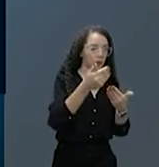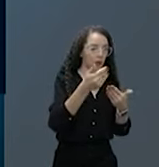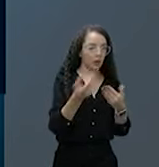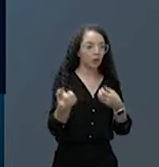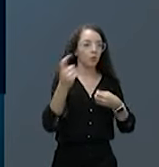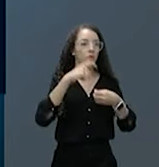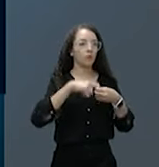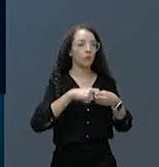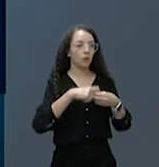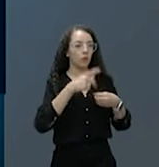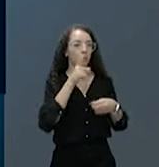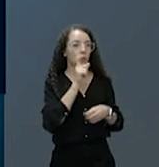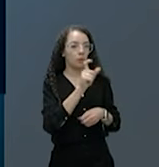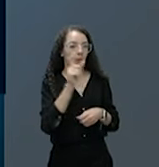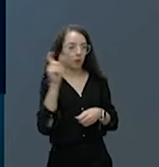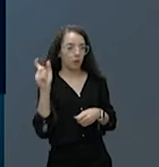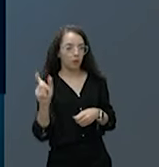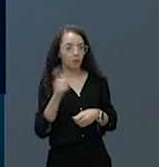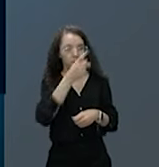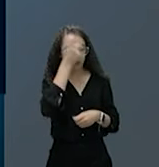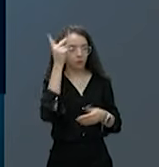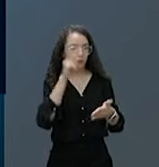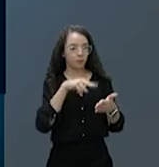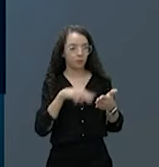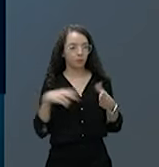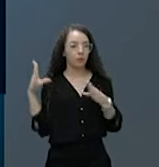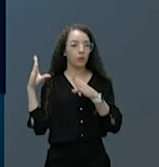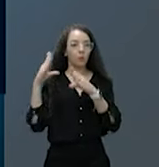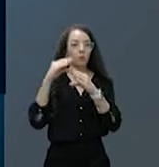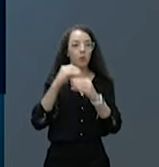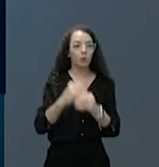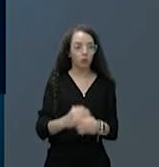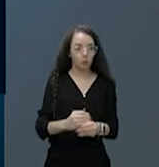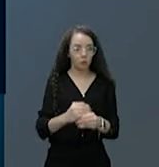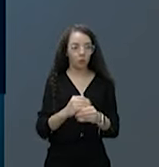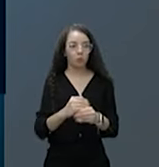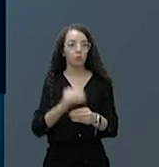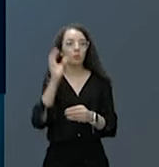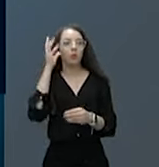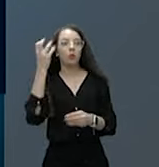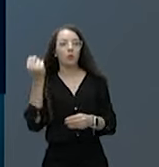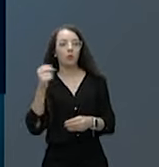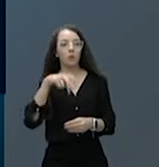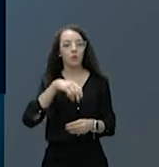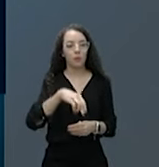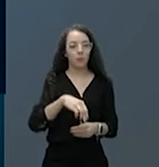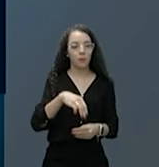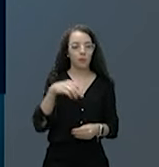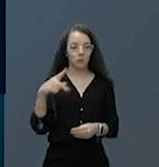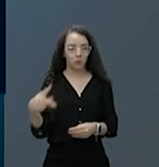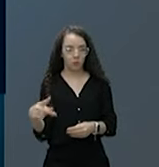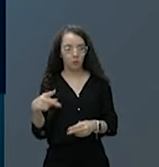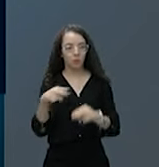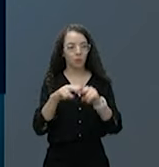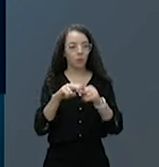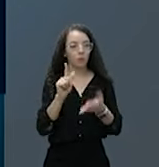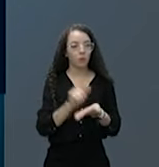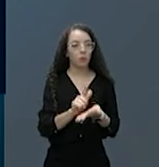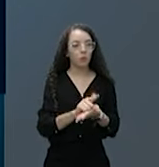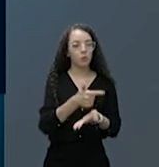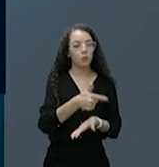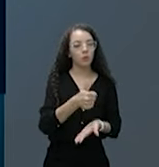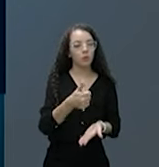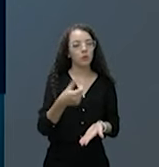como não há destaque, vou fazer aqui um resumo. Parecer do Ministério Público pela homologação, folha 516-521, sentença